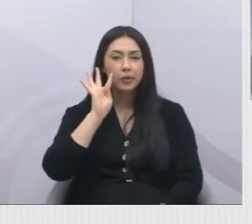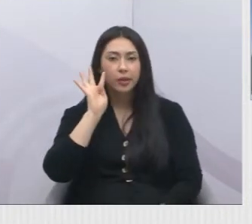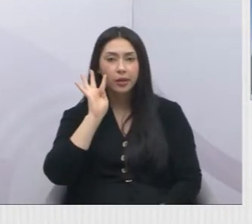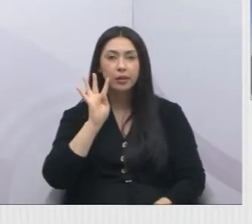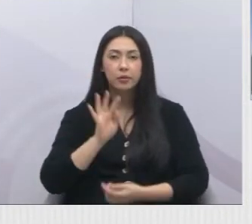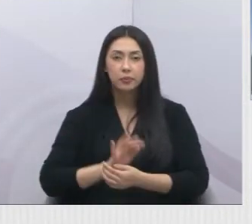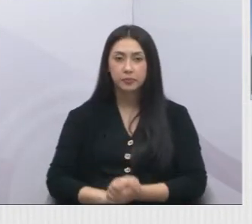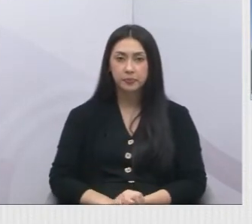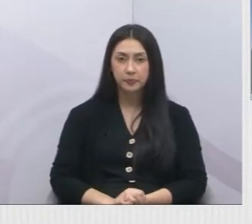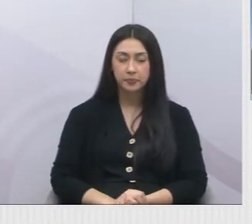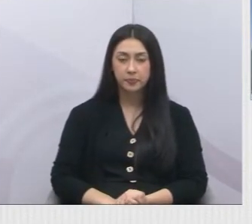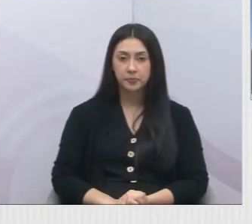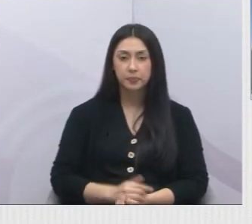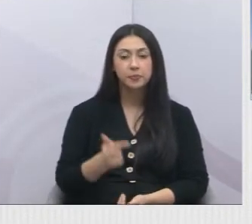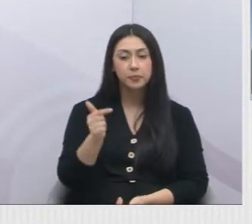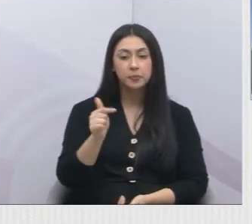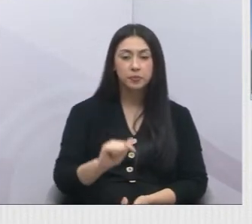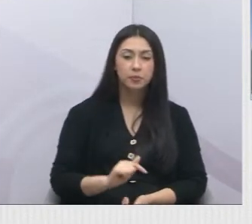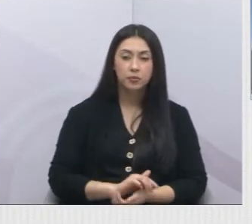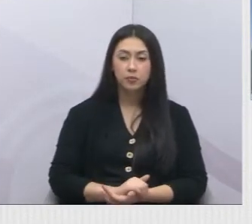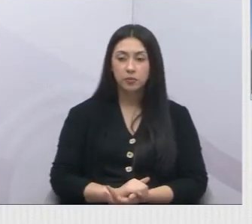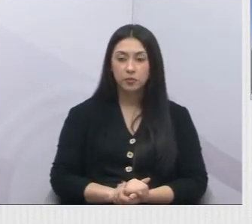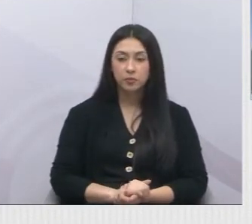cidade. Pode ir para a próxima.